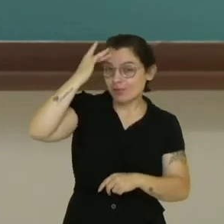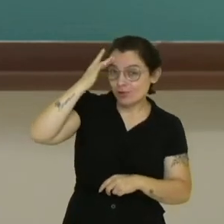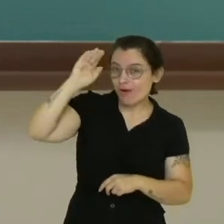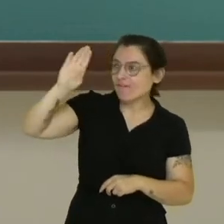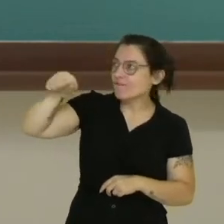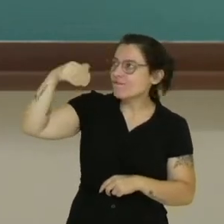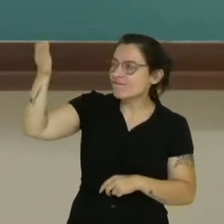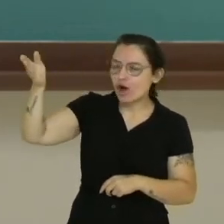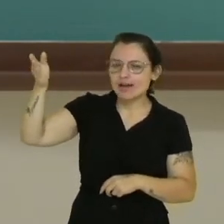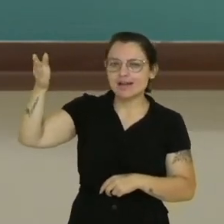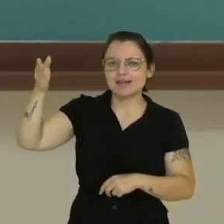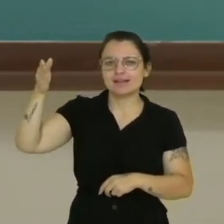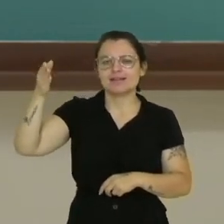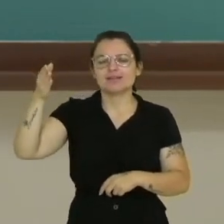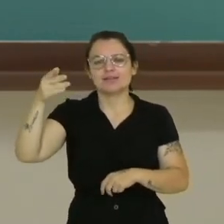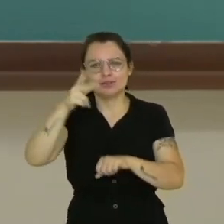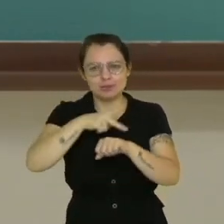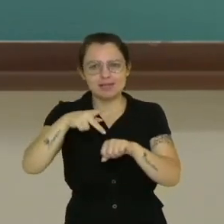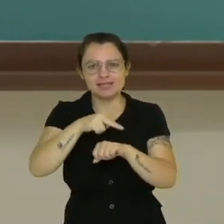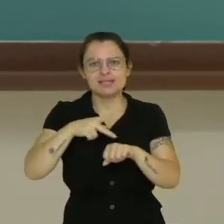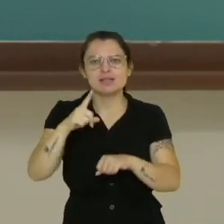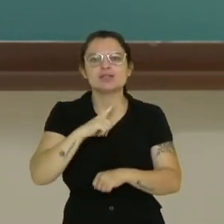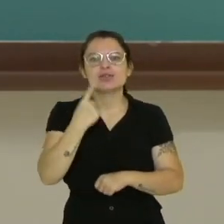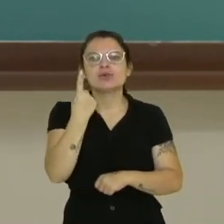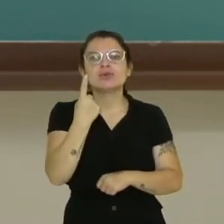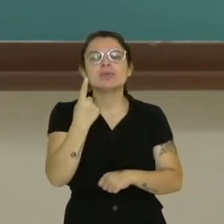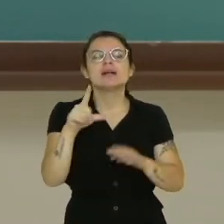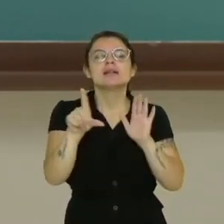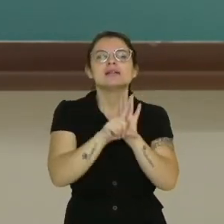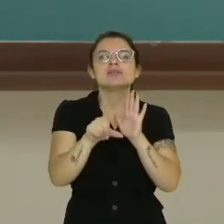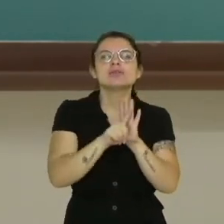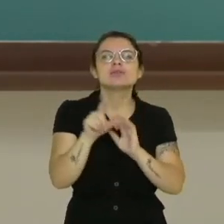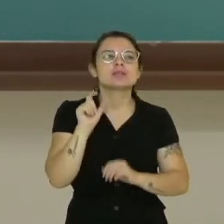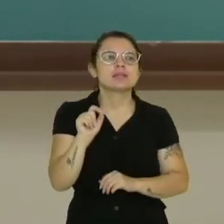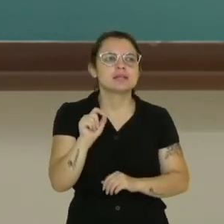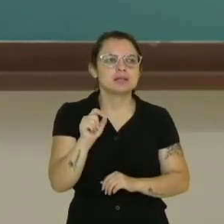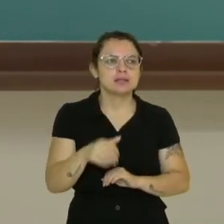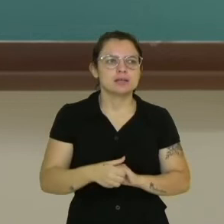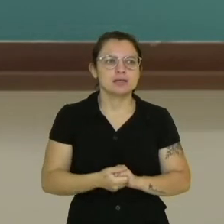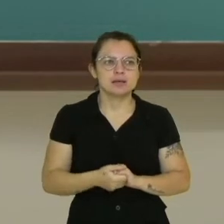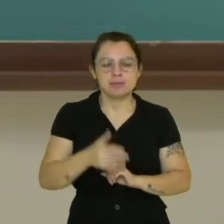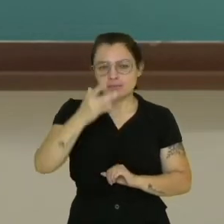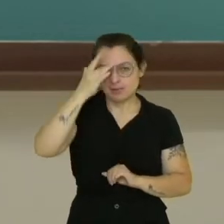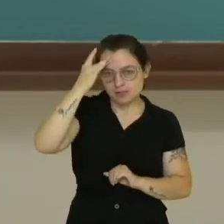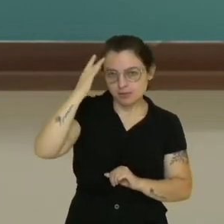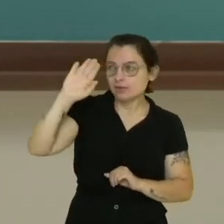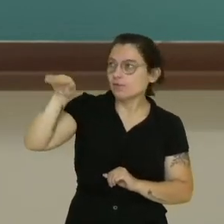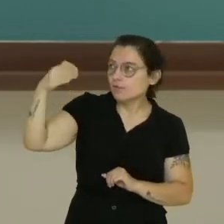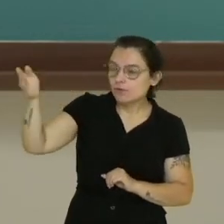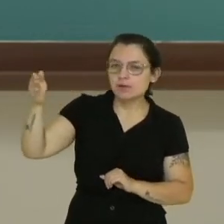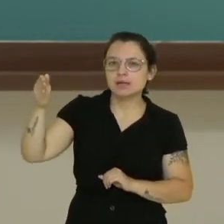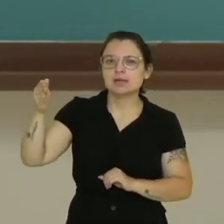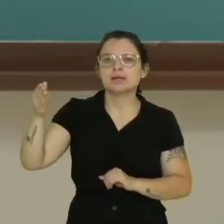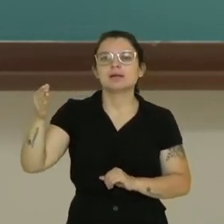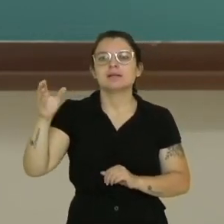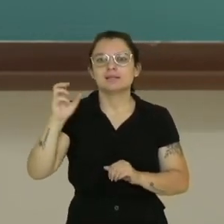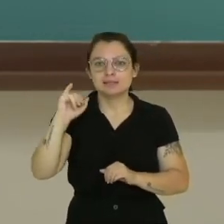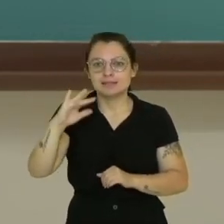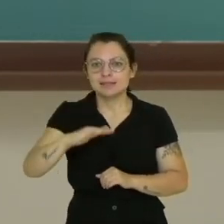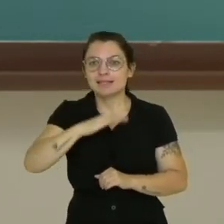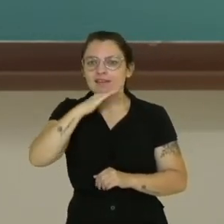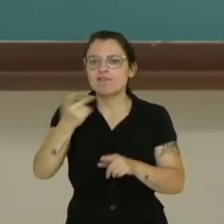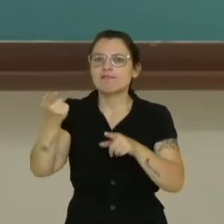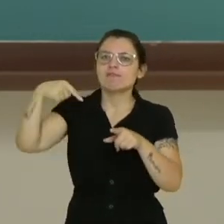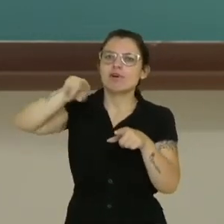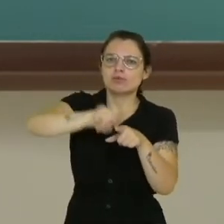estavam aqui no Brasil, havia uma legislação no Brasil que permitia, então, no caso do imigrante fazer uma greve, ele ser deportado de volta para o seu